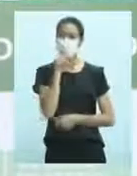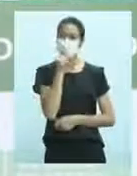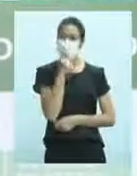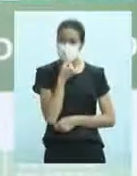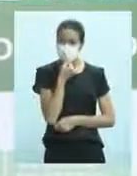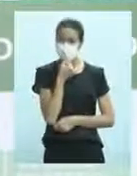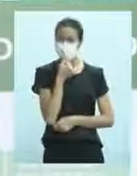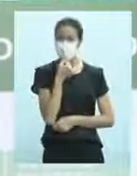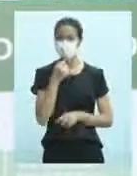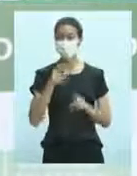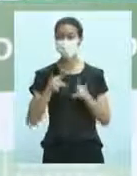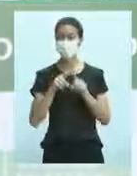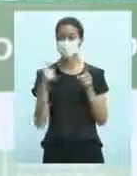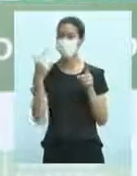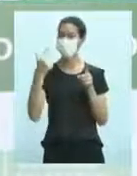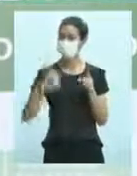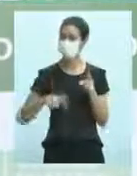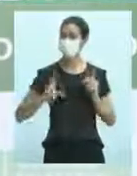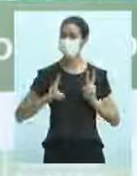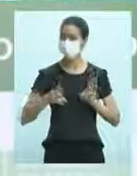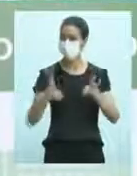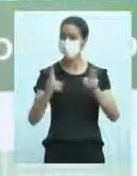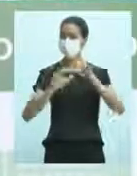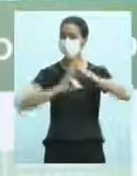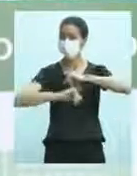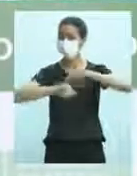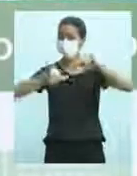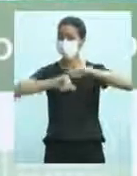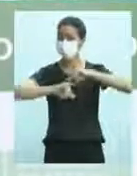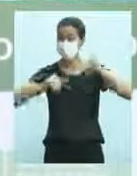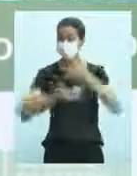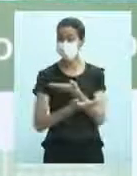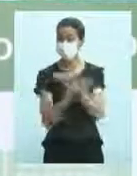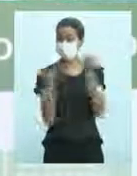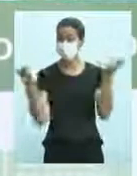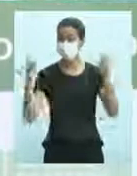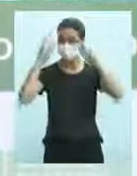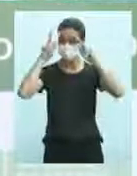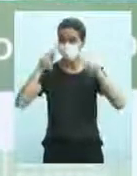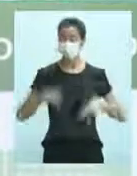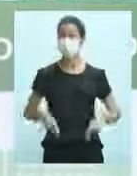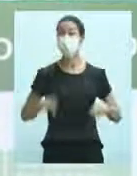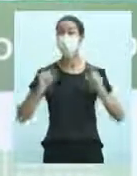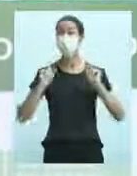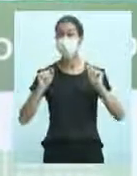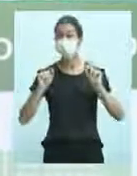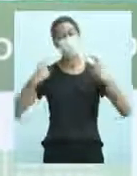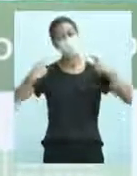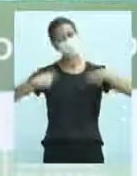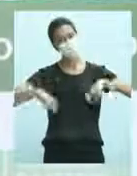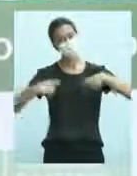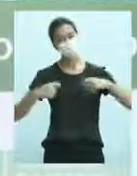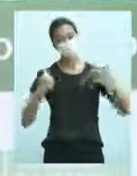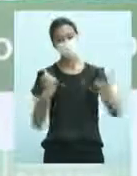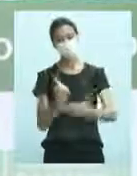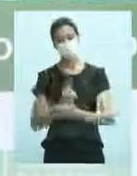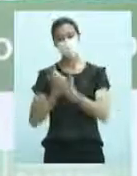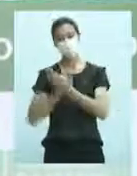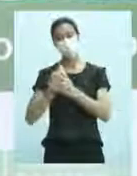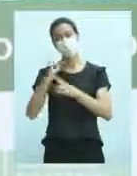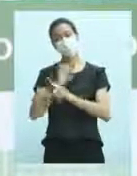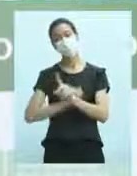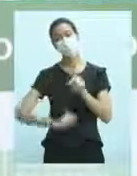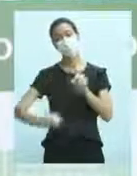a gente chama atenção da população para a questão do isolamento social